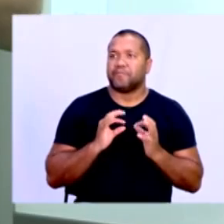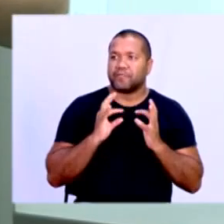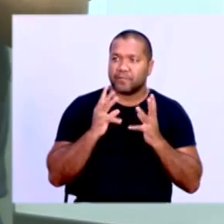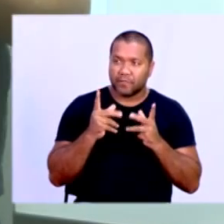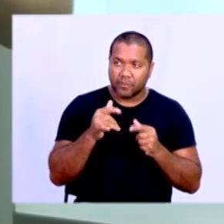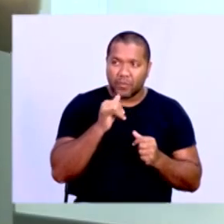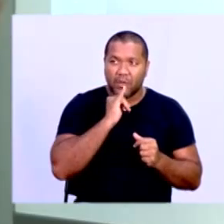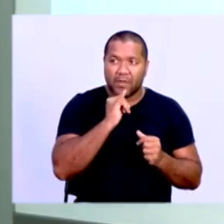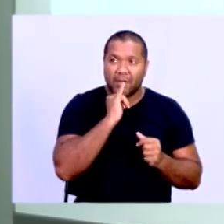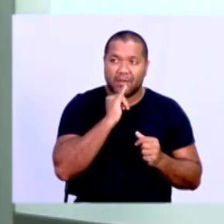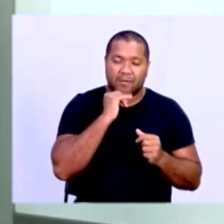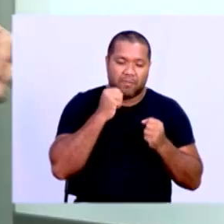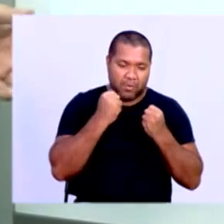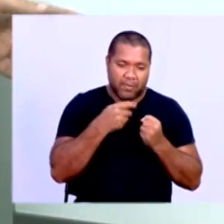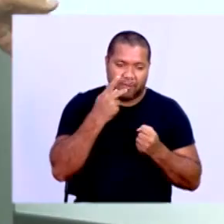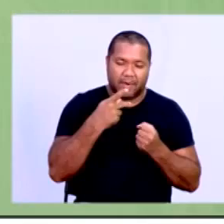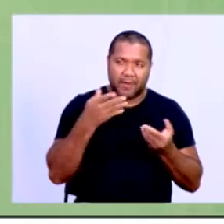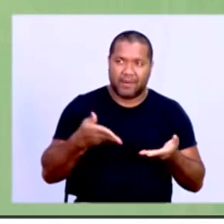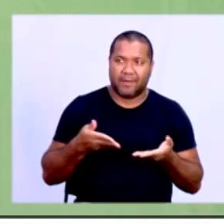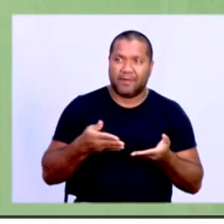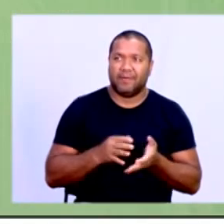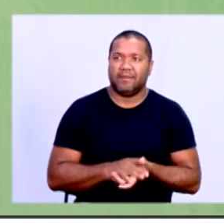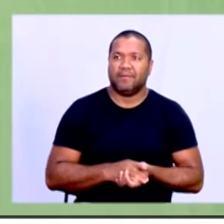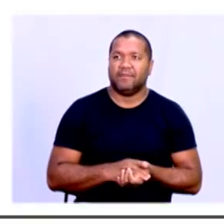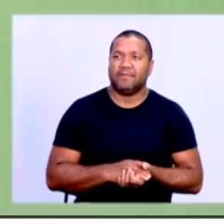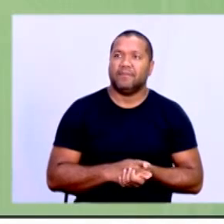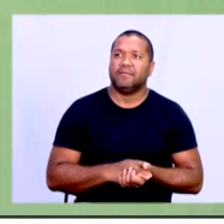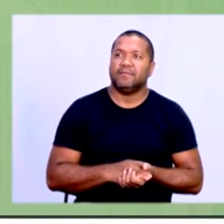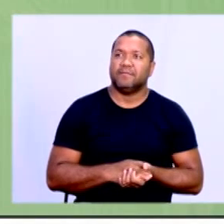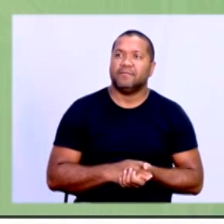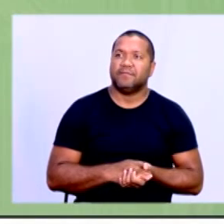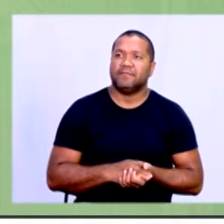exemplos que a gente pode dizer aqui.